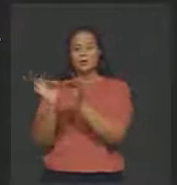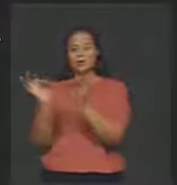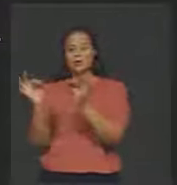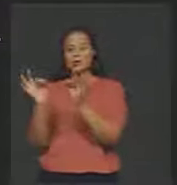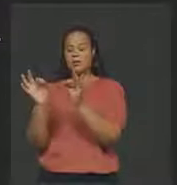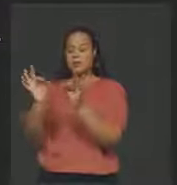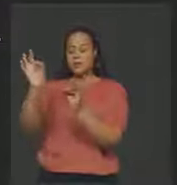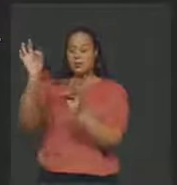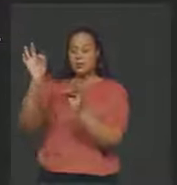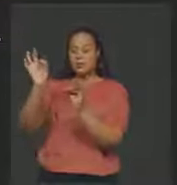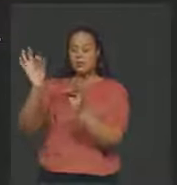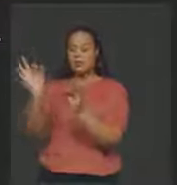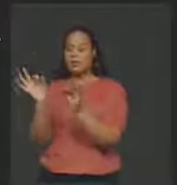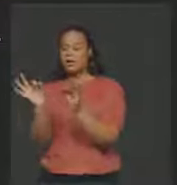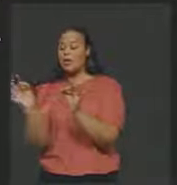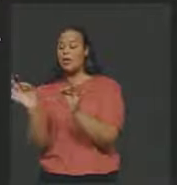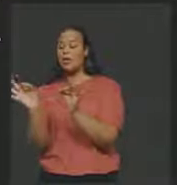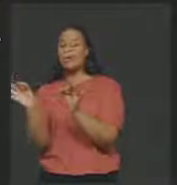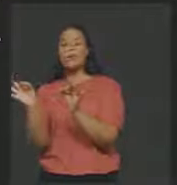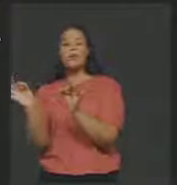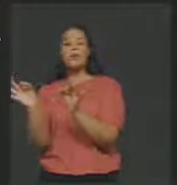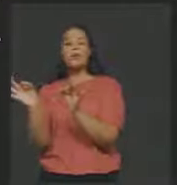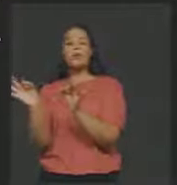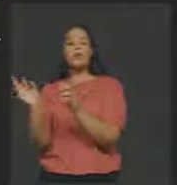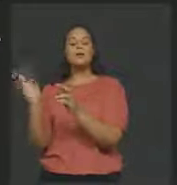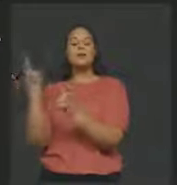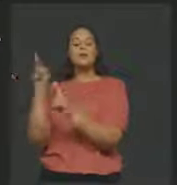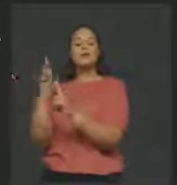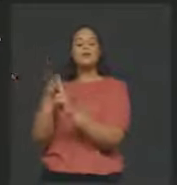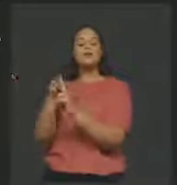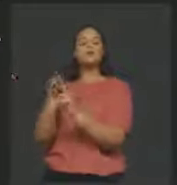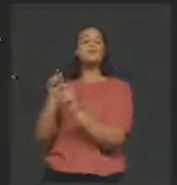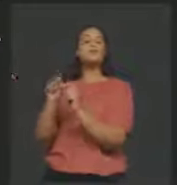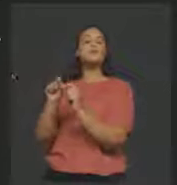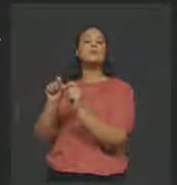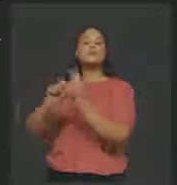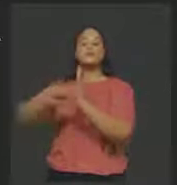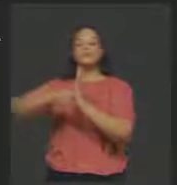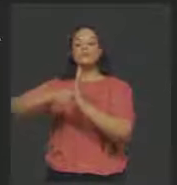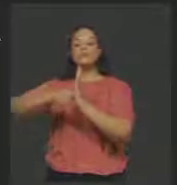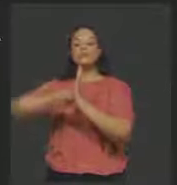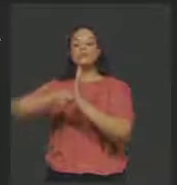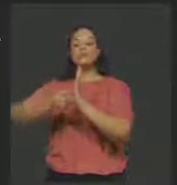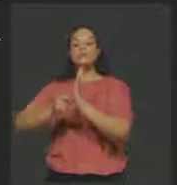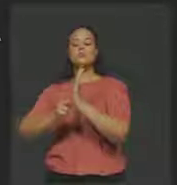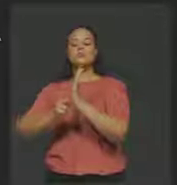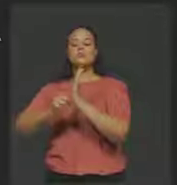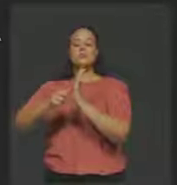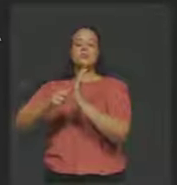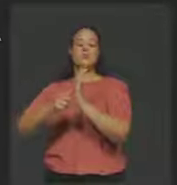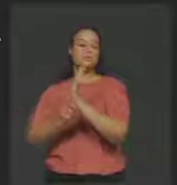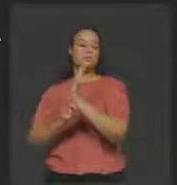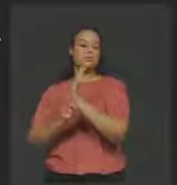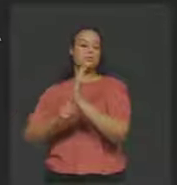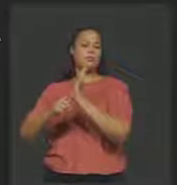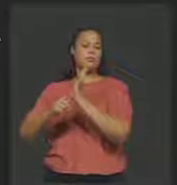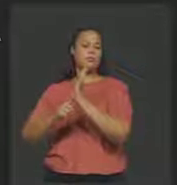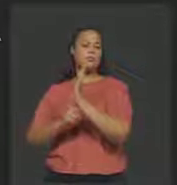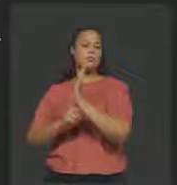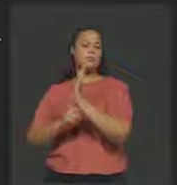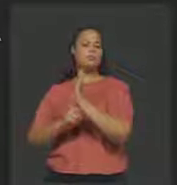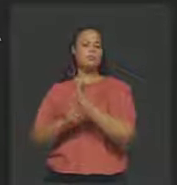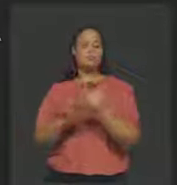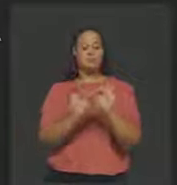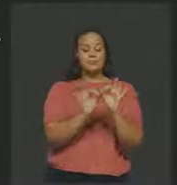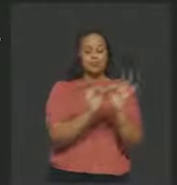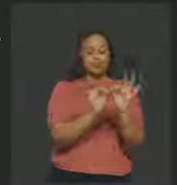uma barra desse tipo aqui, ó, nós temos a representação de uma chave, ou de um disruptor. Já esse aqui de baixo,